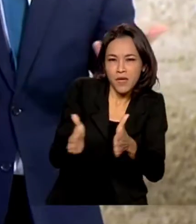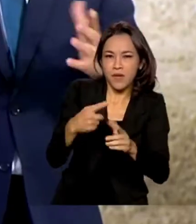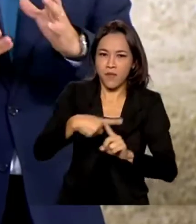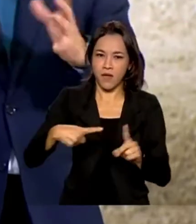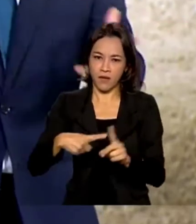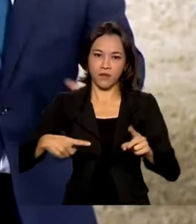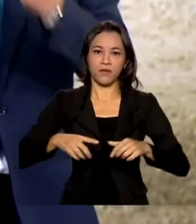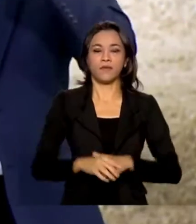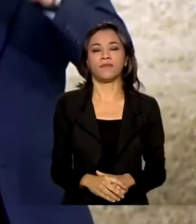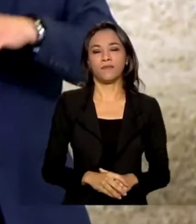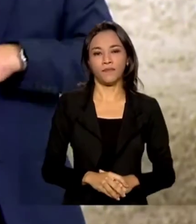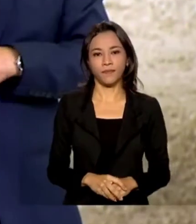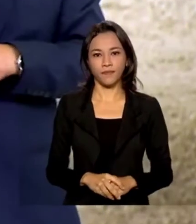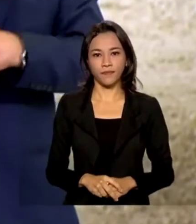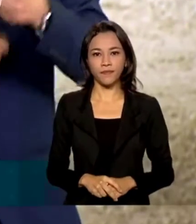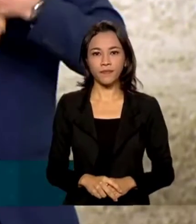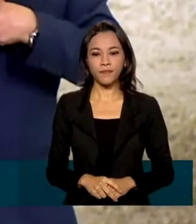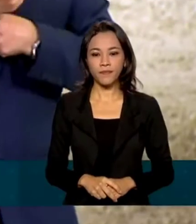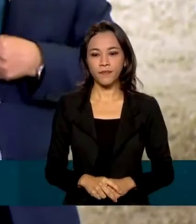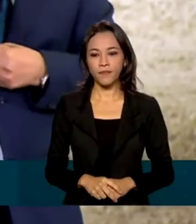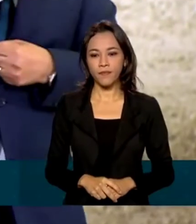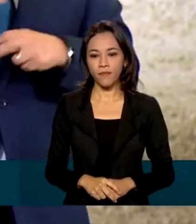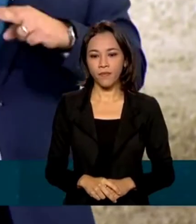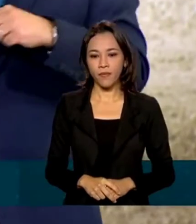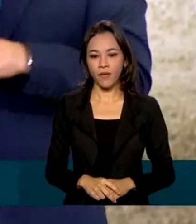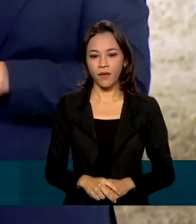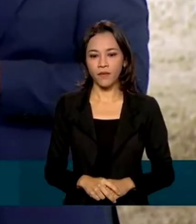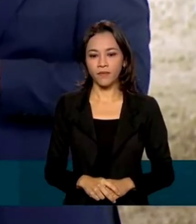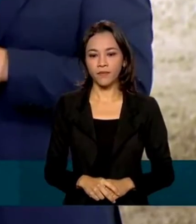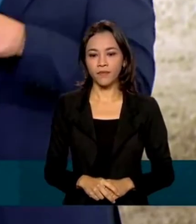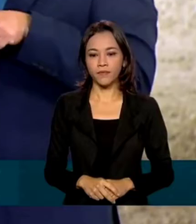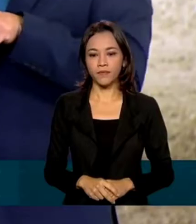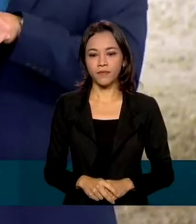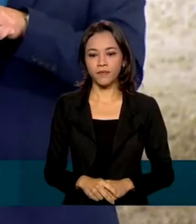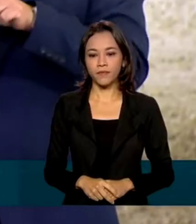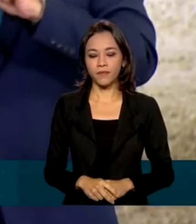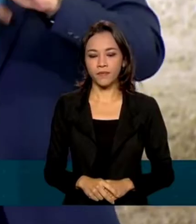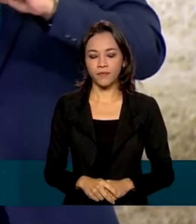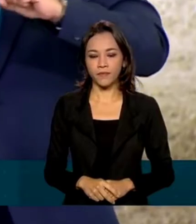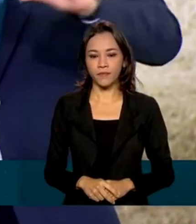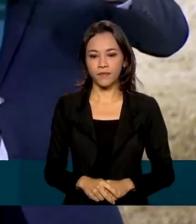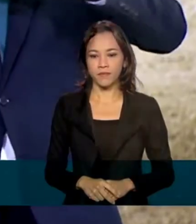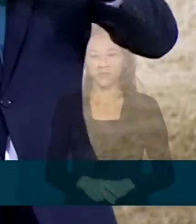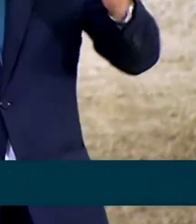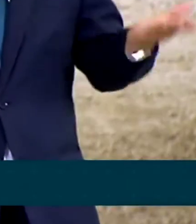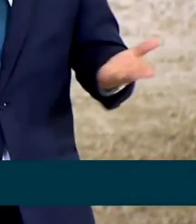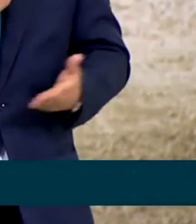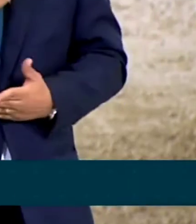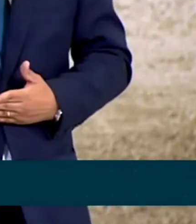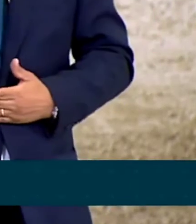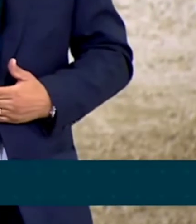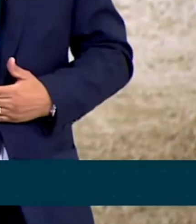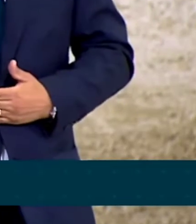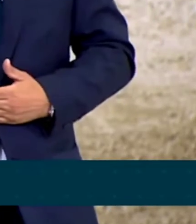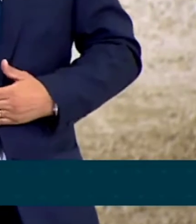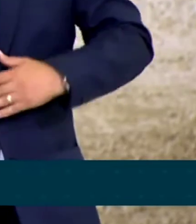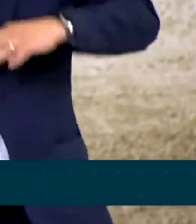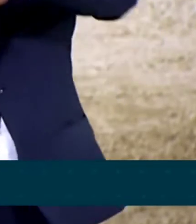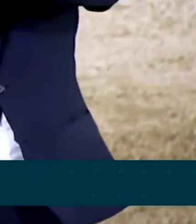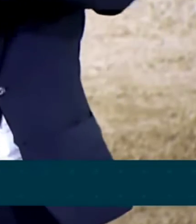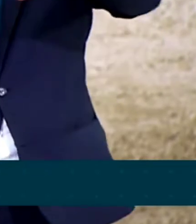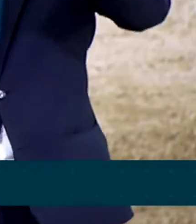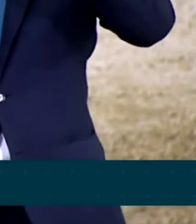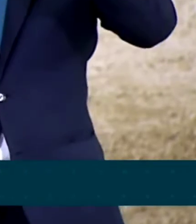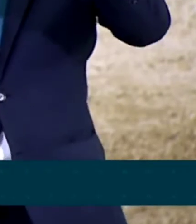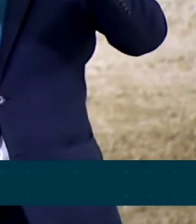A importância dessa parceria e dos recursos aqui hoje anunciados pelo Banco do Brasil poderão fazer